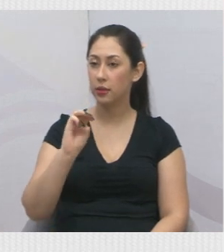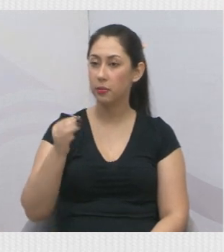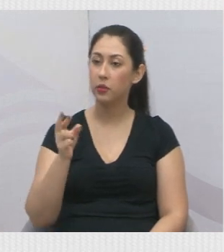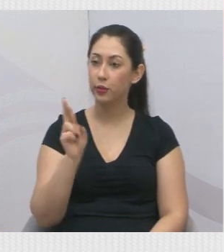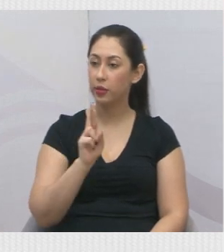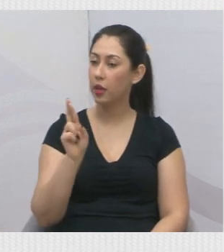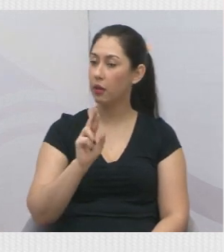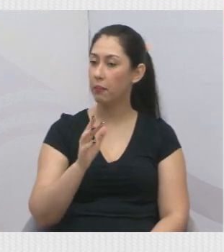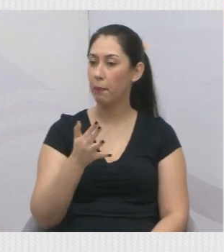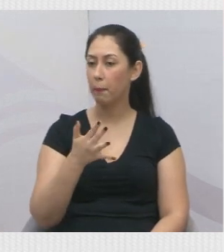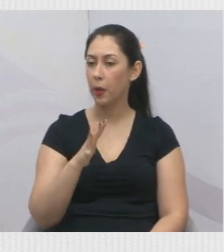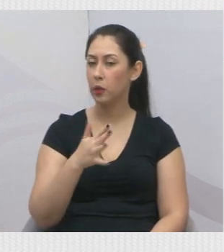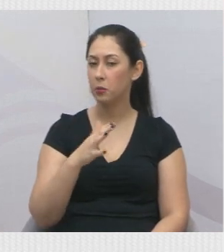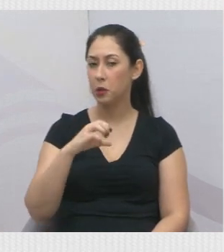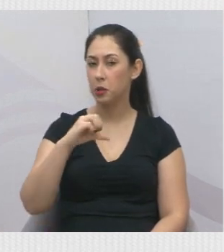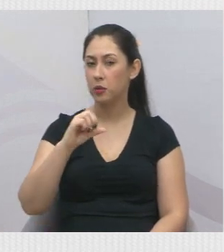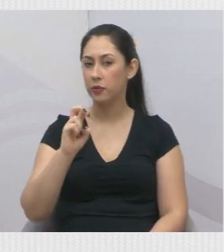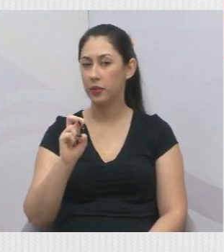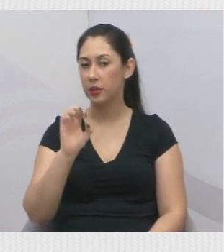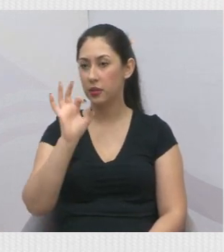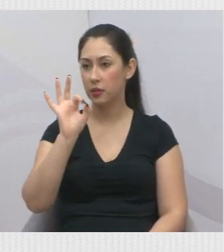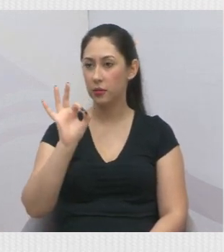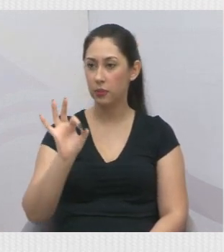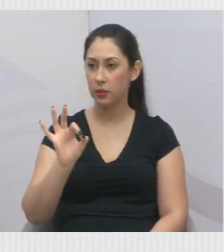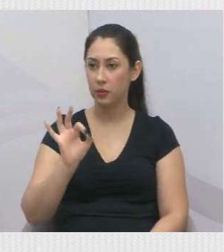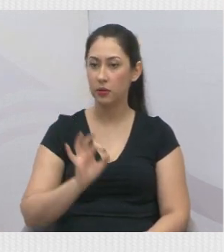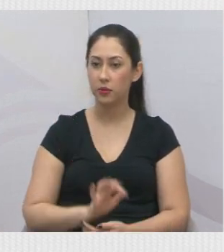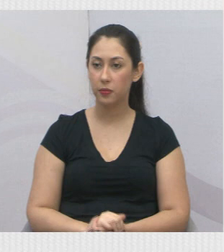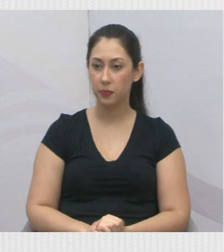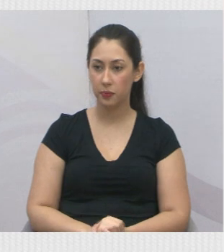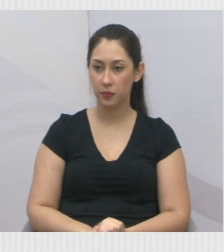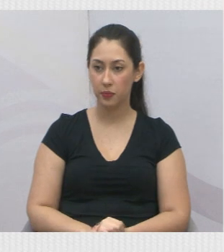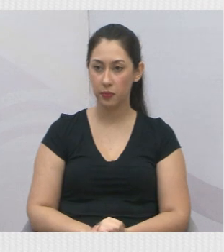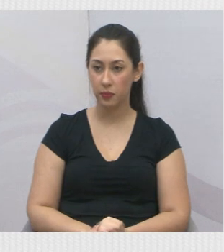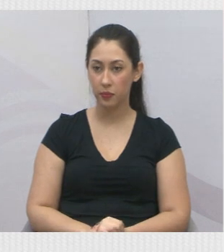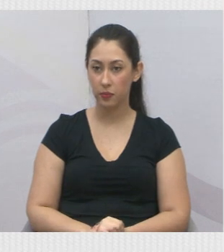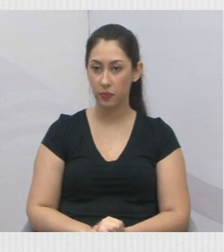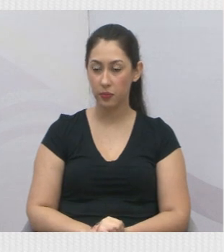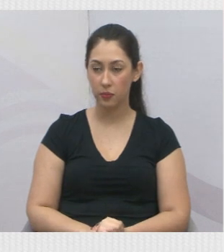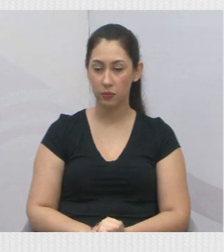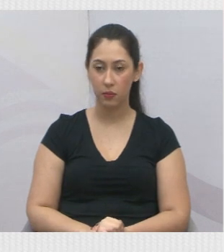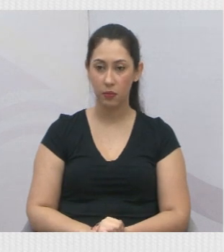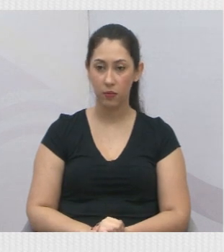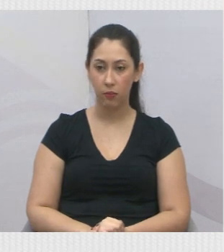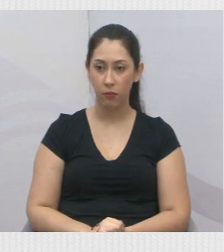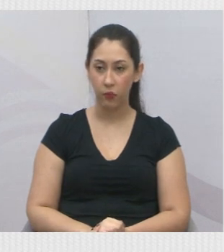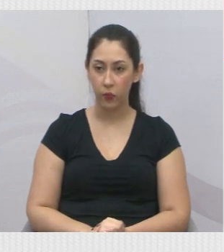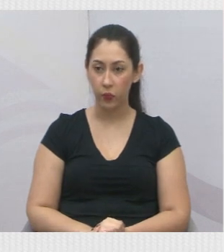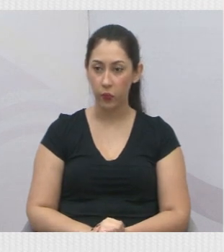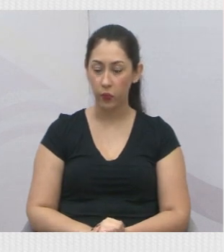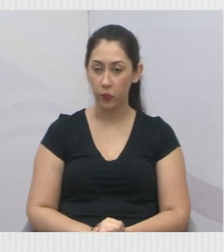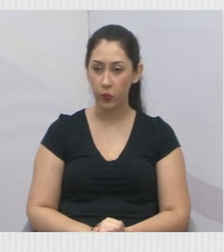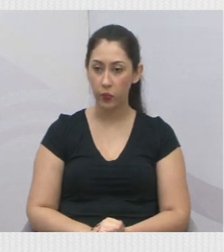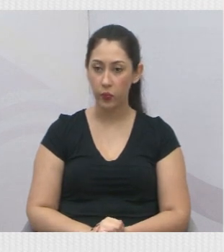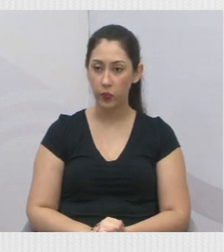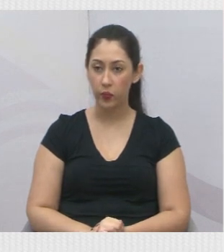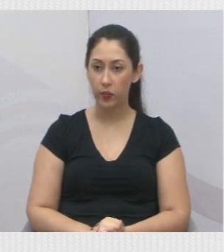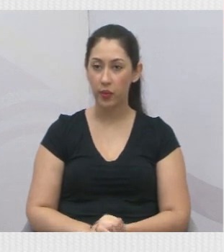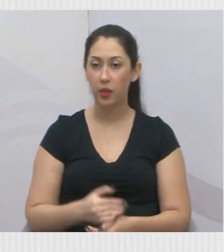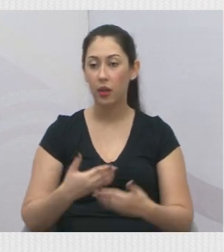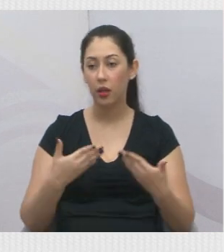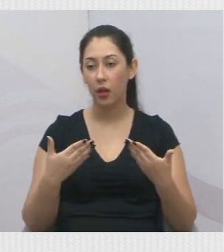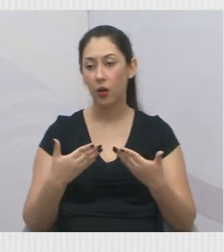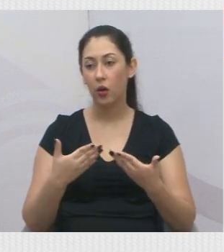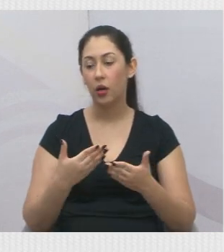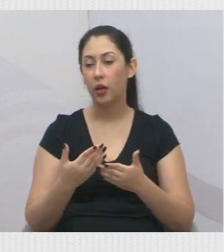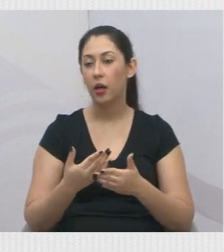880.221.000, atingindo 94%. Lembrando que corrente é a despesa do município em geral. Capital é